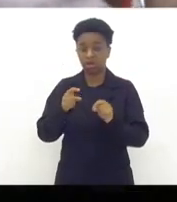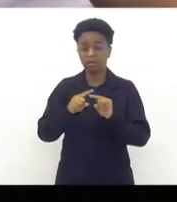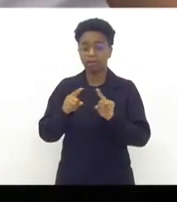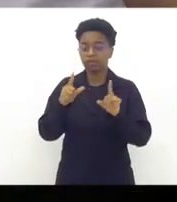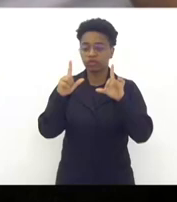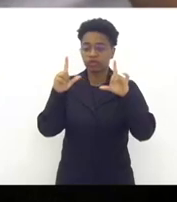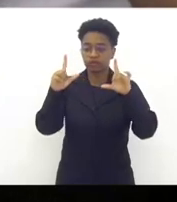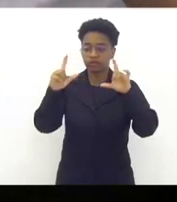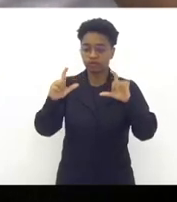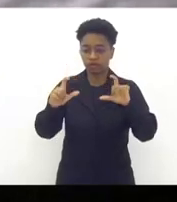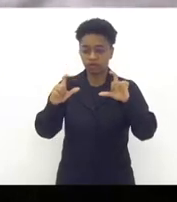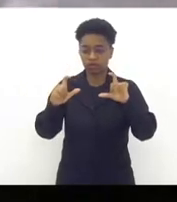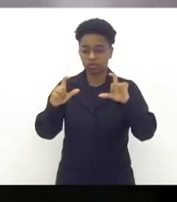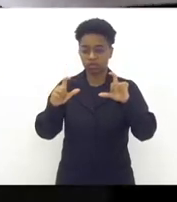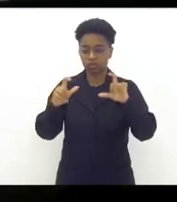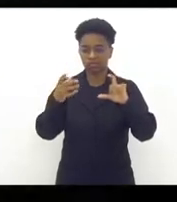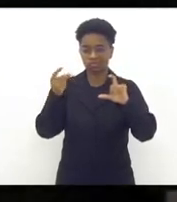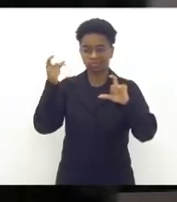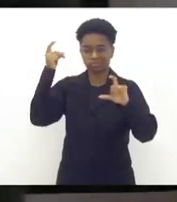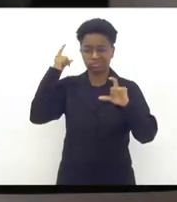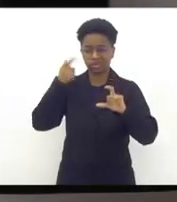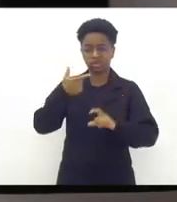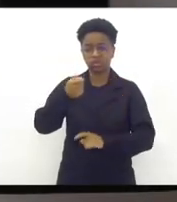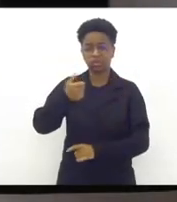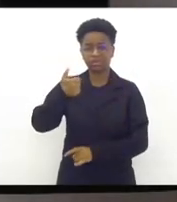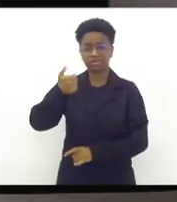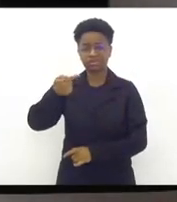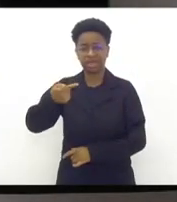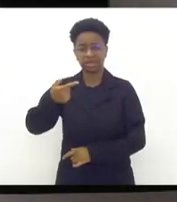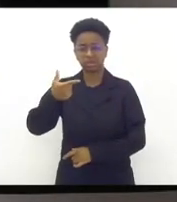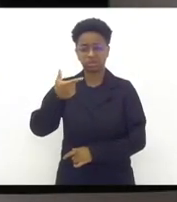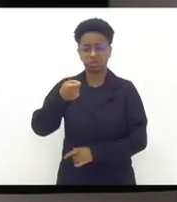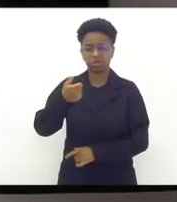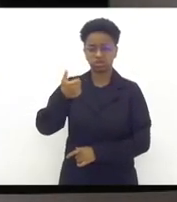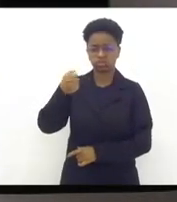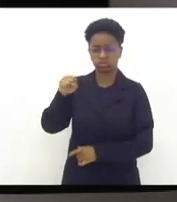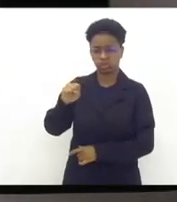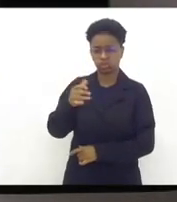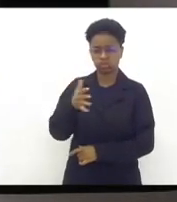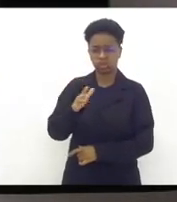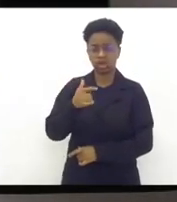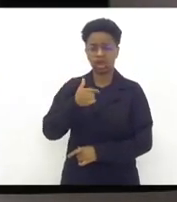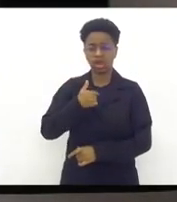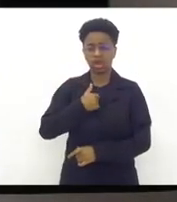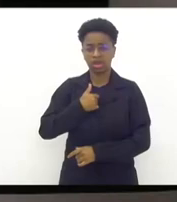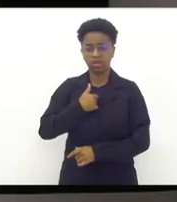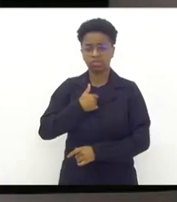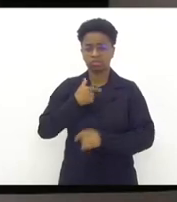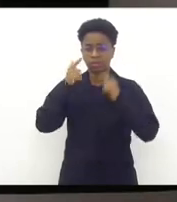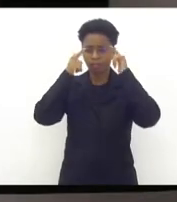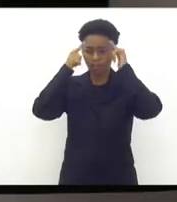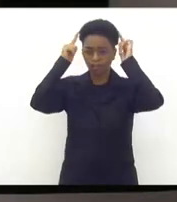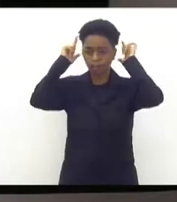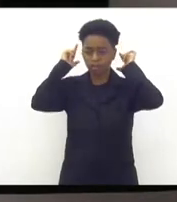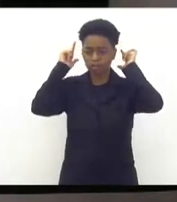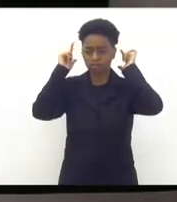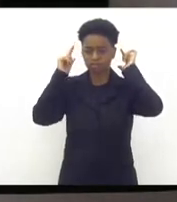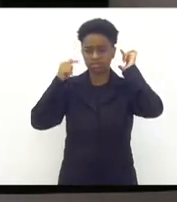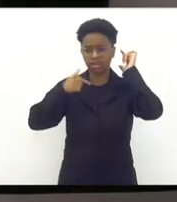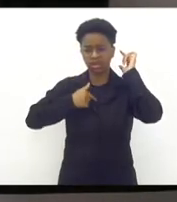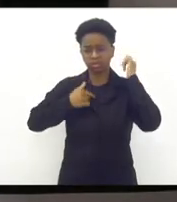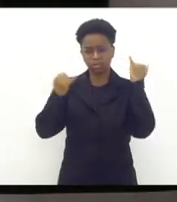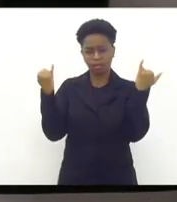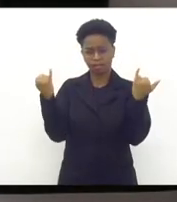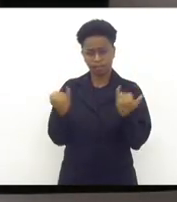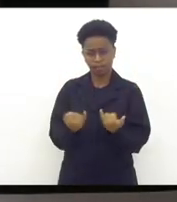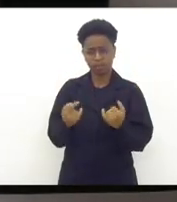foto, ela era de 2017, de 2018, eu estava com o cabelo super baixo, eu era bem mais